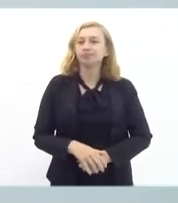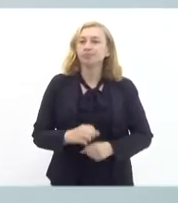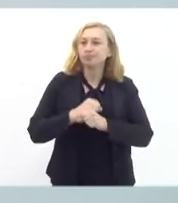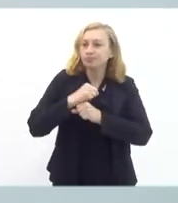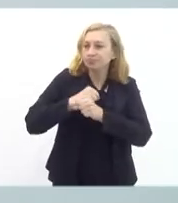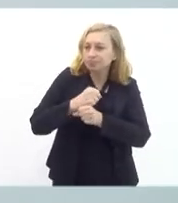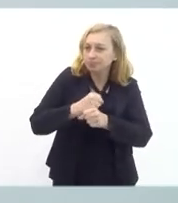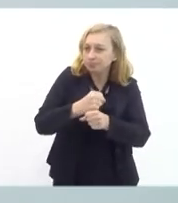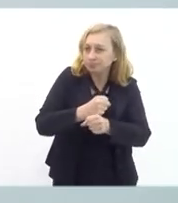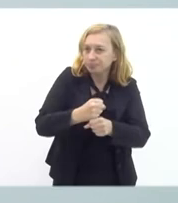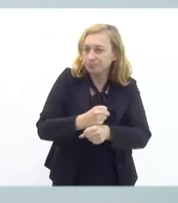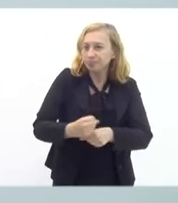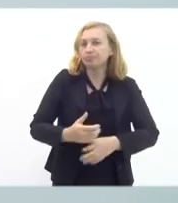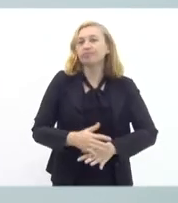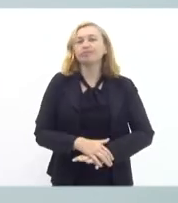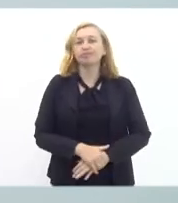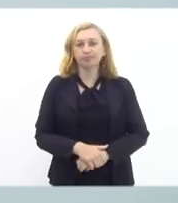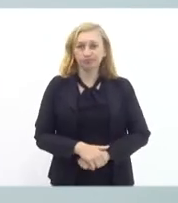ela está sendo, né,